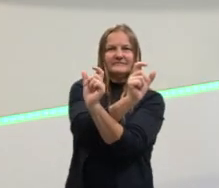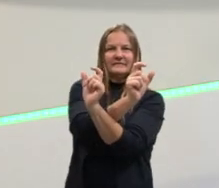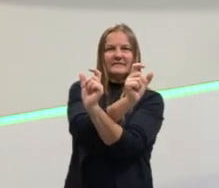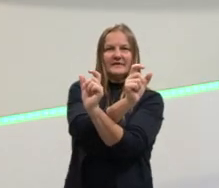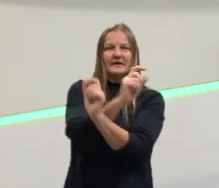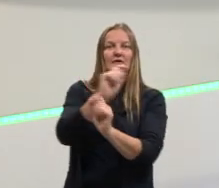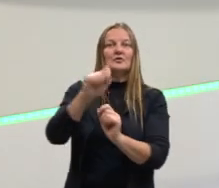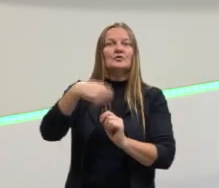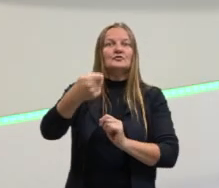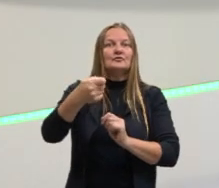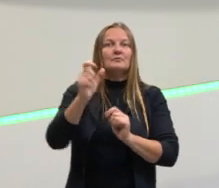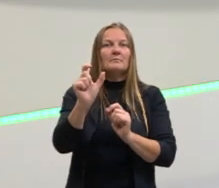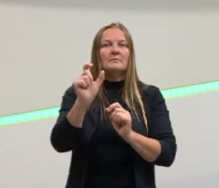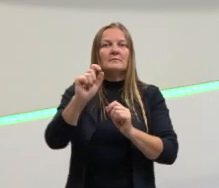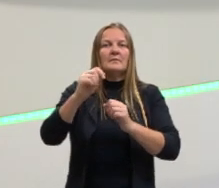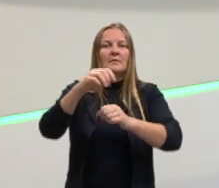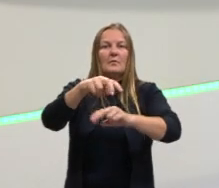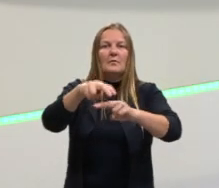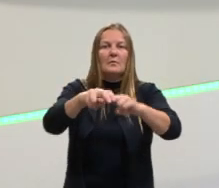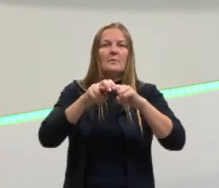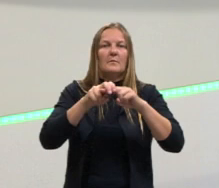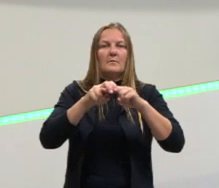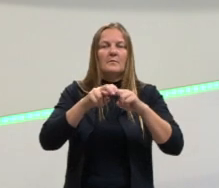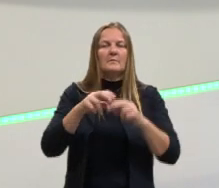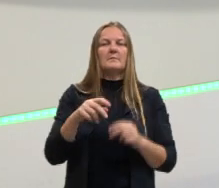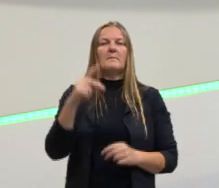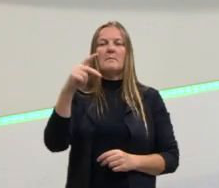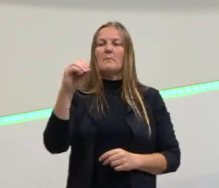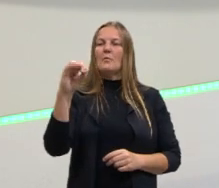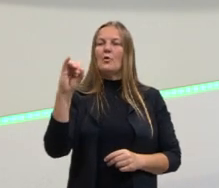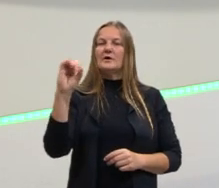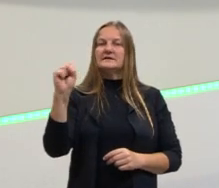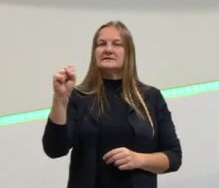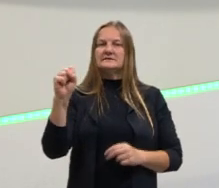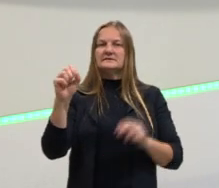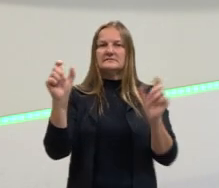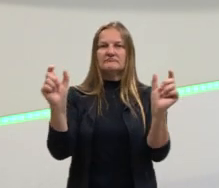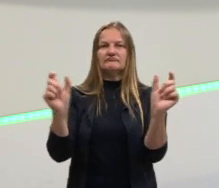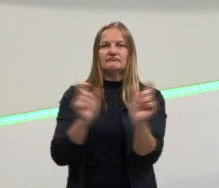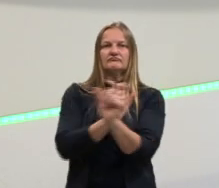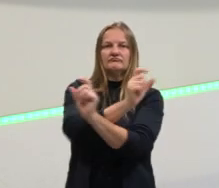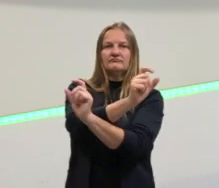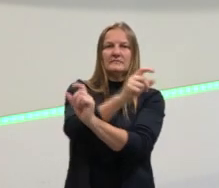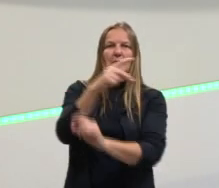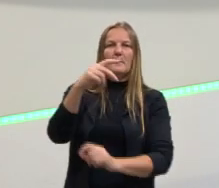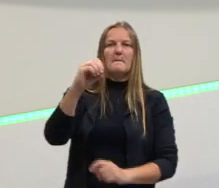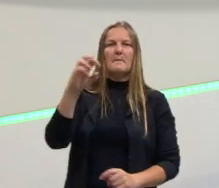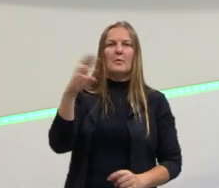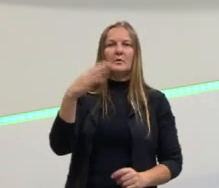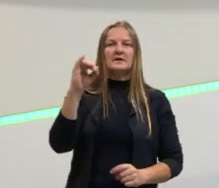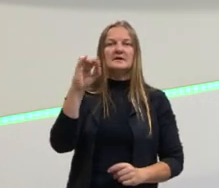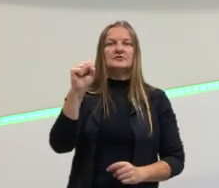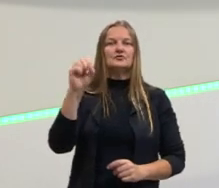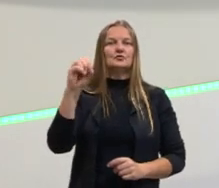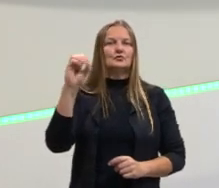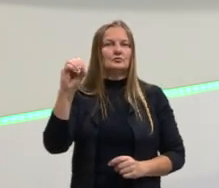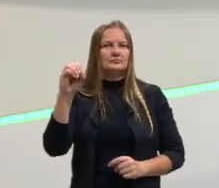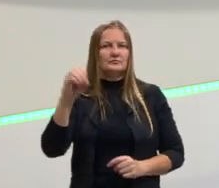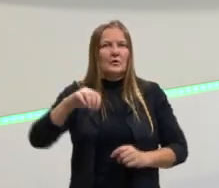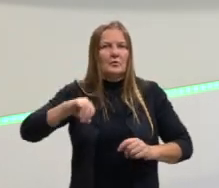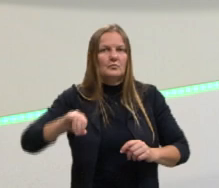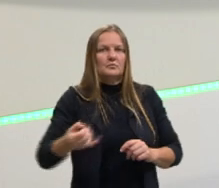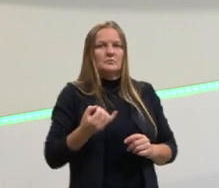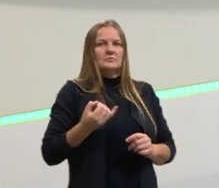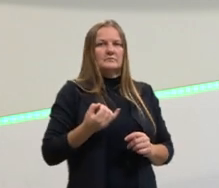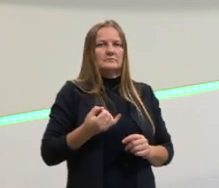leva a outra coisa que a minha em para o mesmo destino certo isso é fundamental